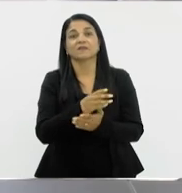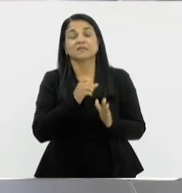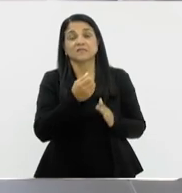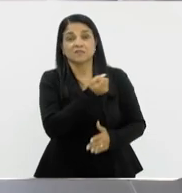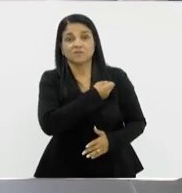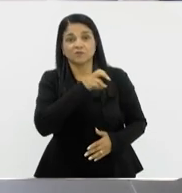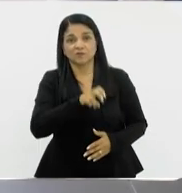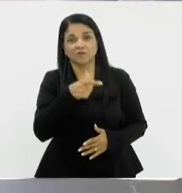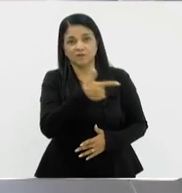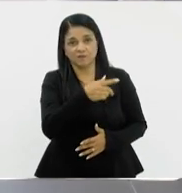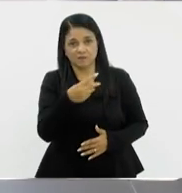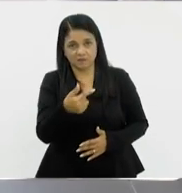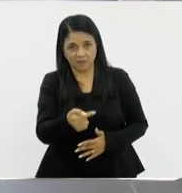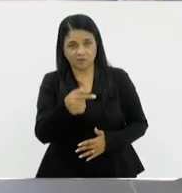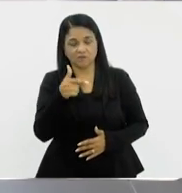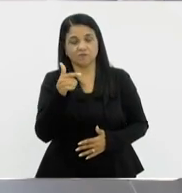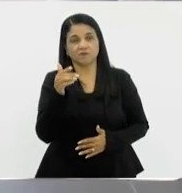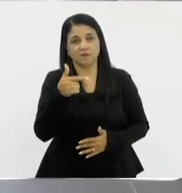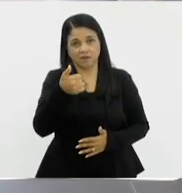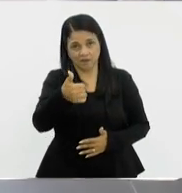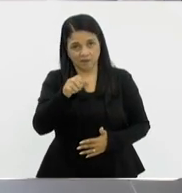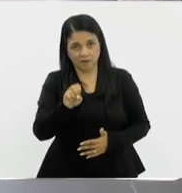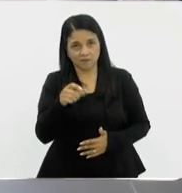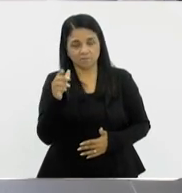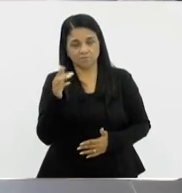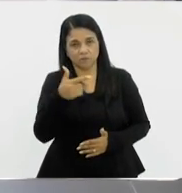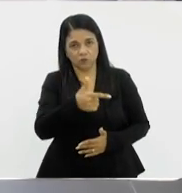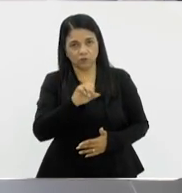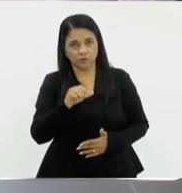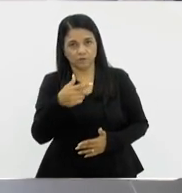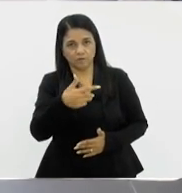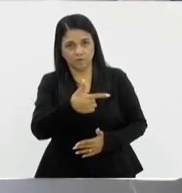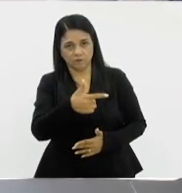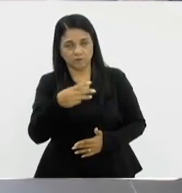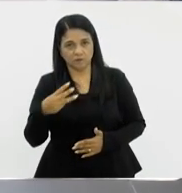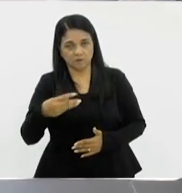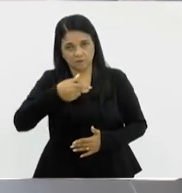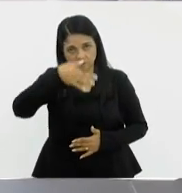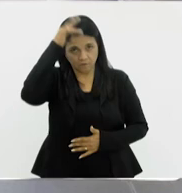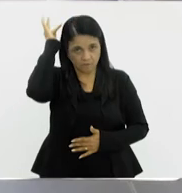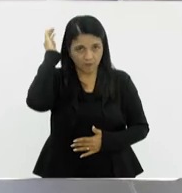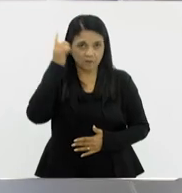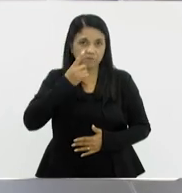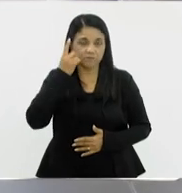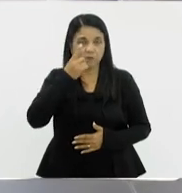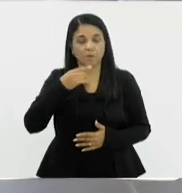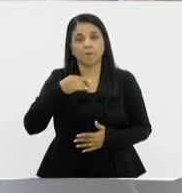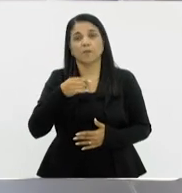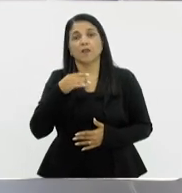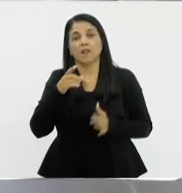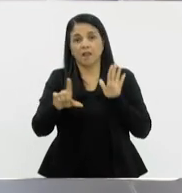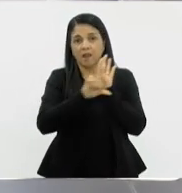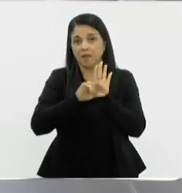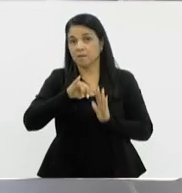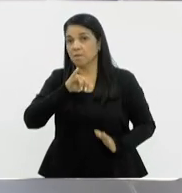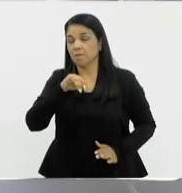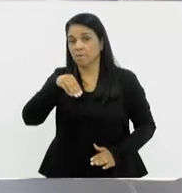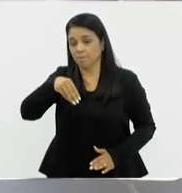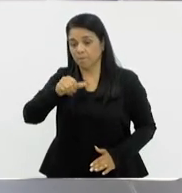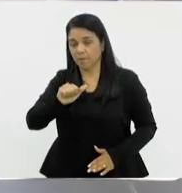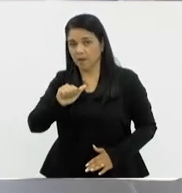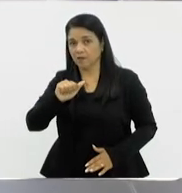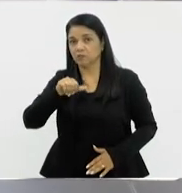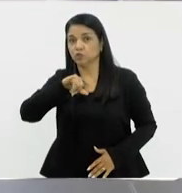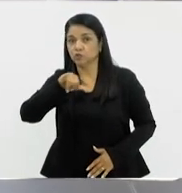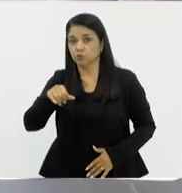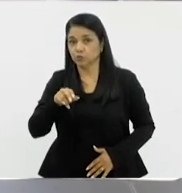pauta, o PL 2715 de 23, de autoria do deputado Fred Pacheco, que institui a Lei Maju de Araújo, no âmbito do Estado do Rio de Janeiro. O